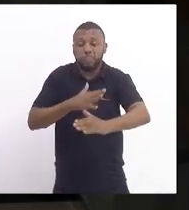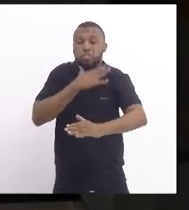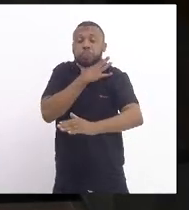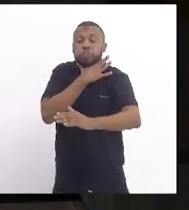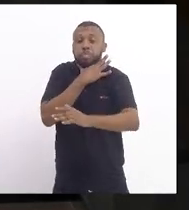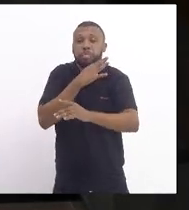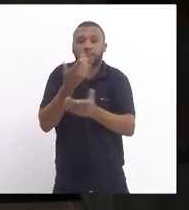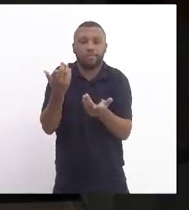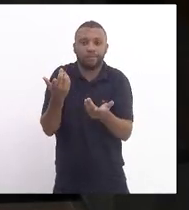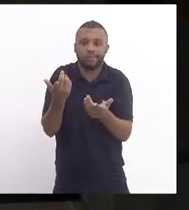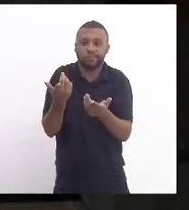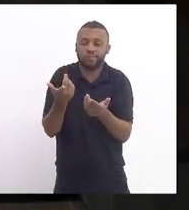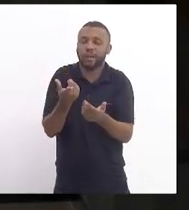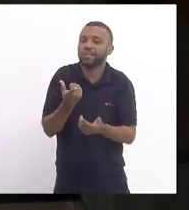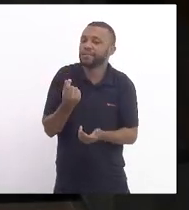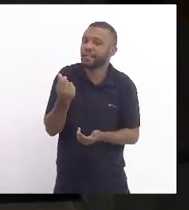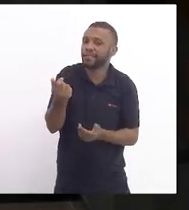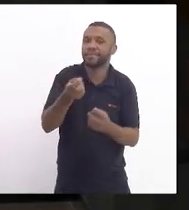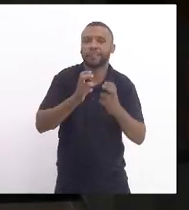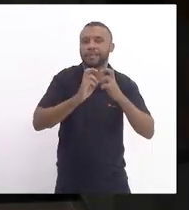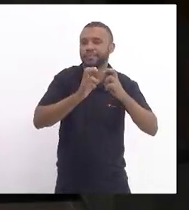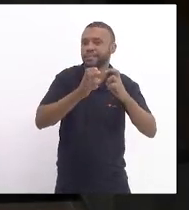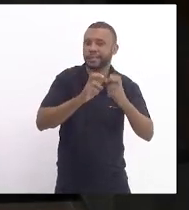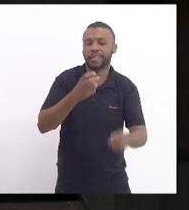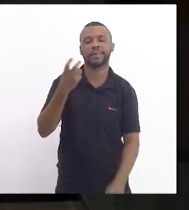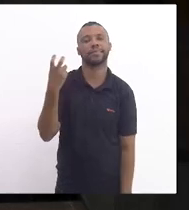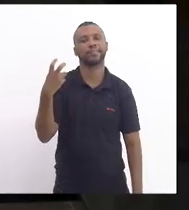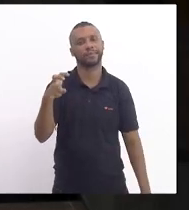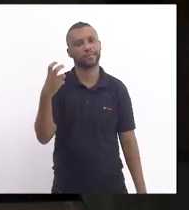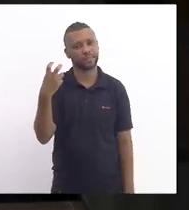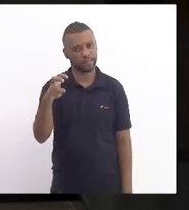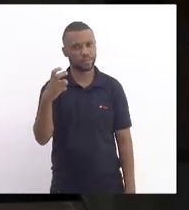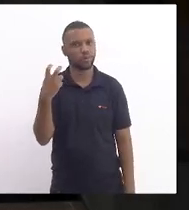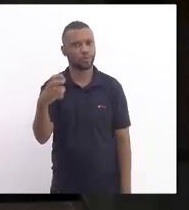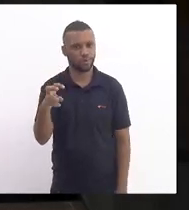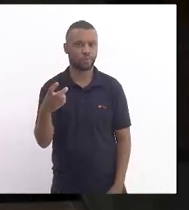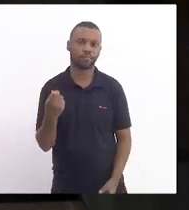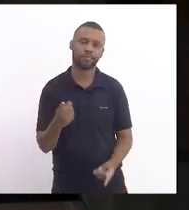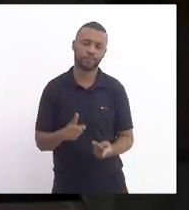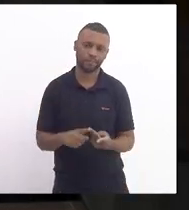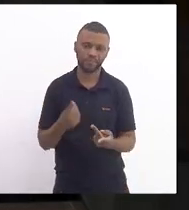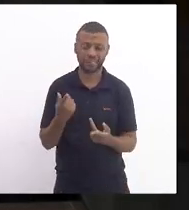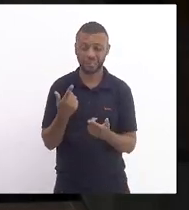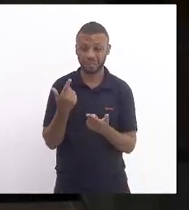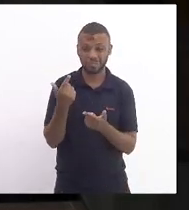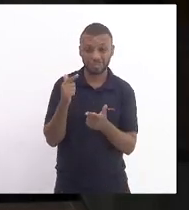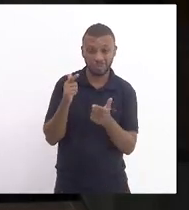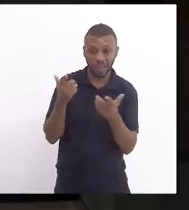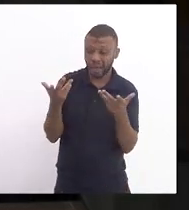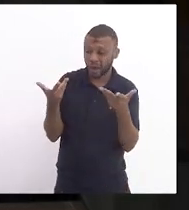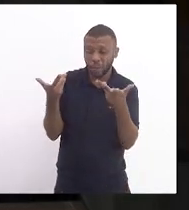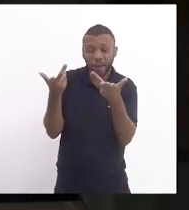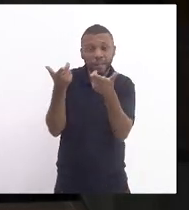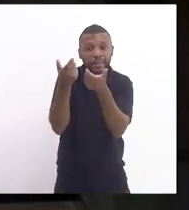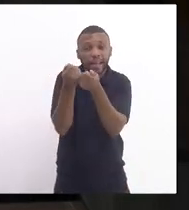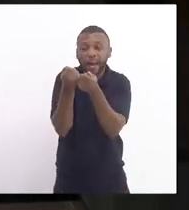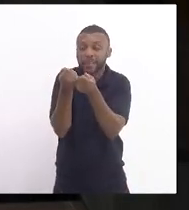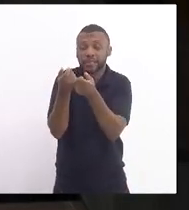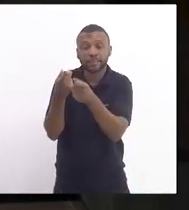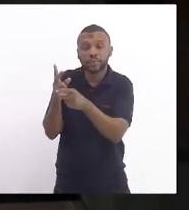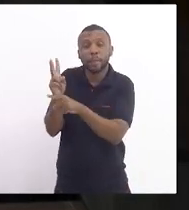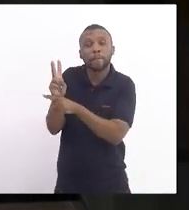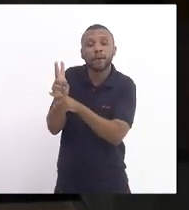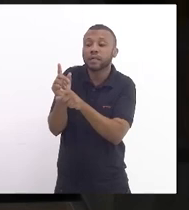tarifa de trem da r$ 5 reproduz por ser vista pela qualidade do serviço